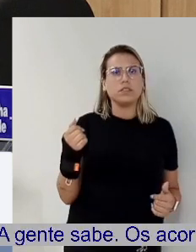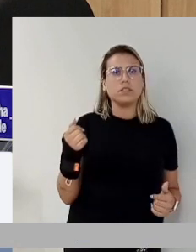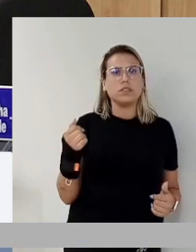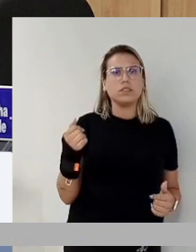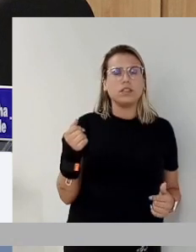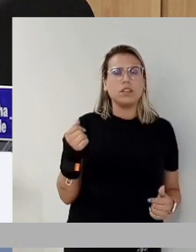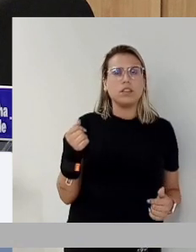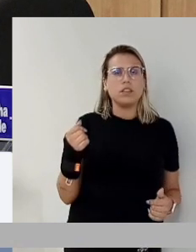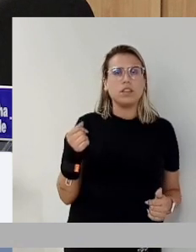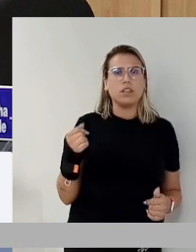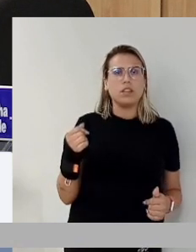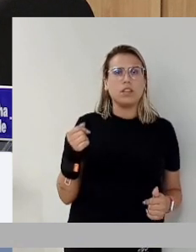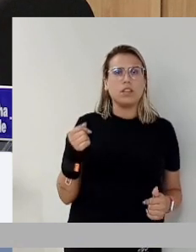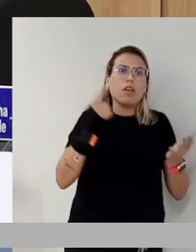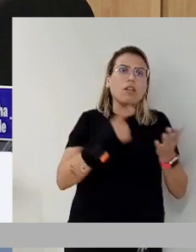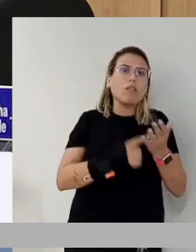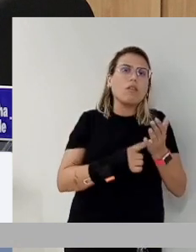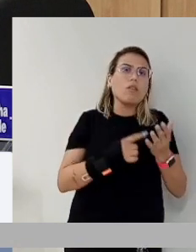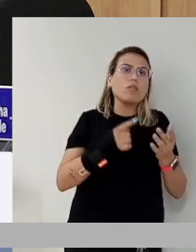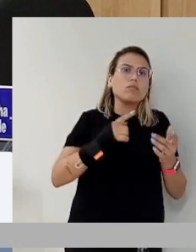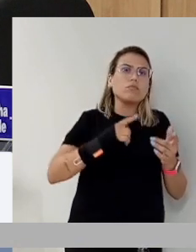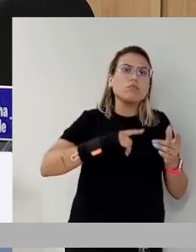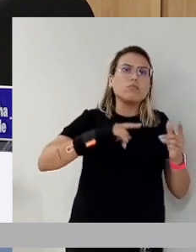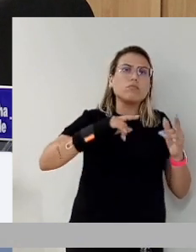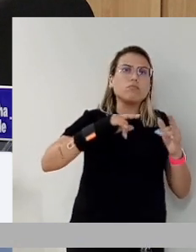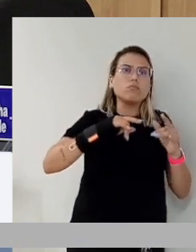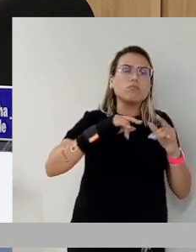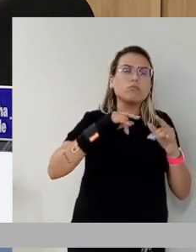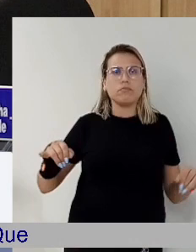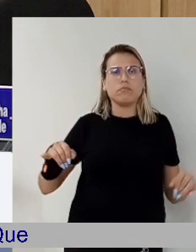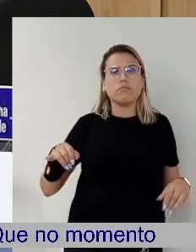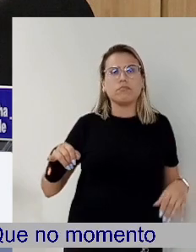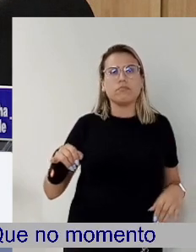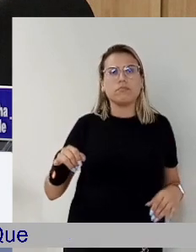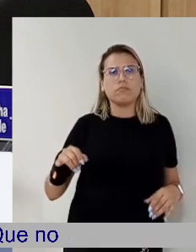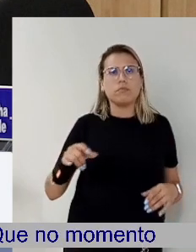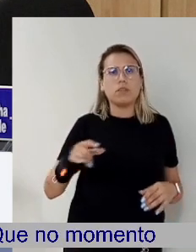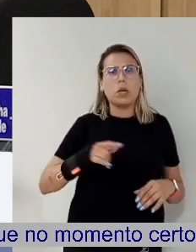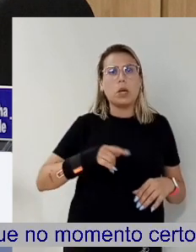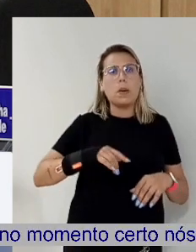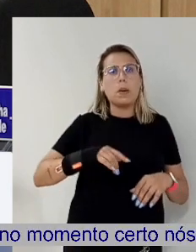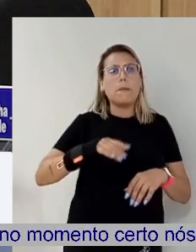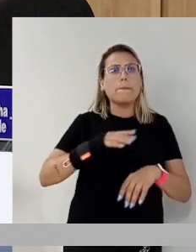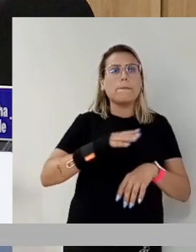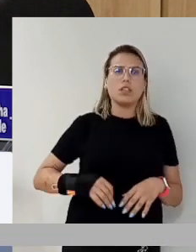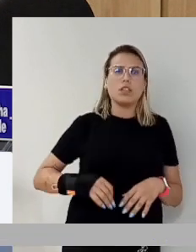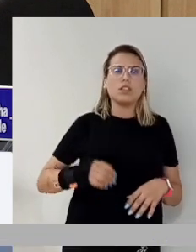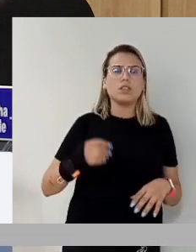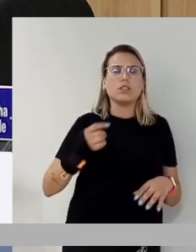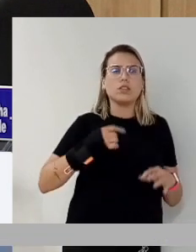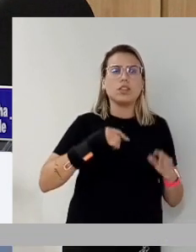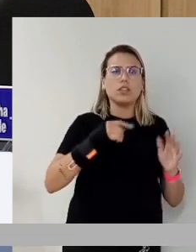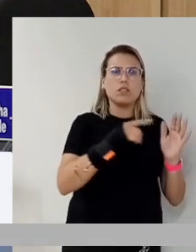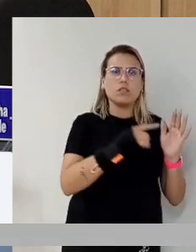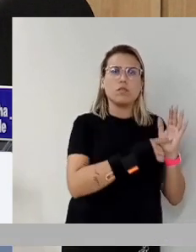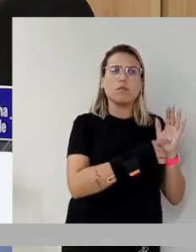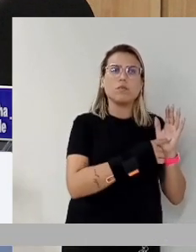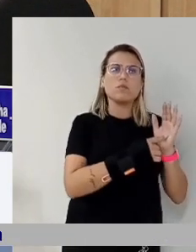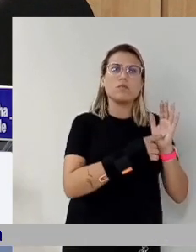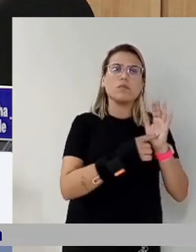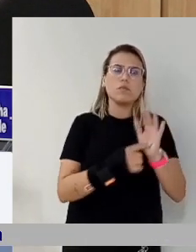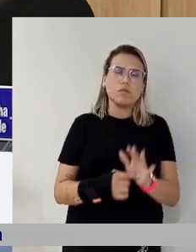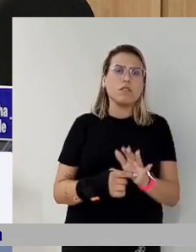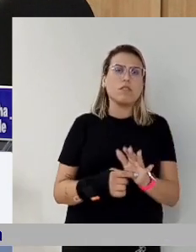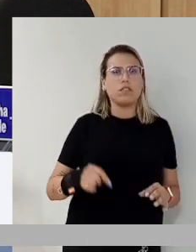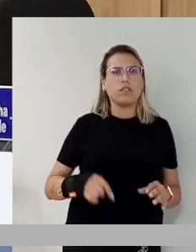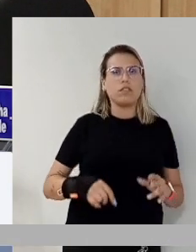acordos escusos que estão tendo E no momento certo nós vamos trazer paraa discussão nessa casa com